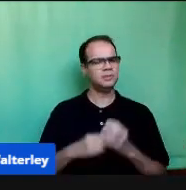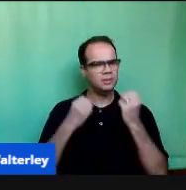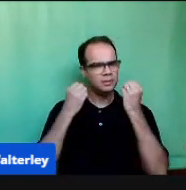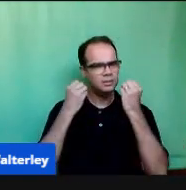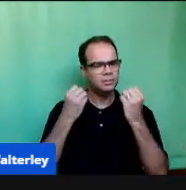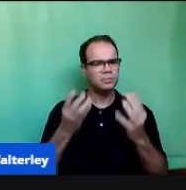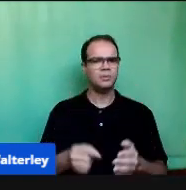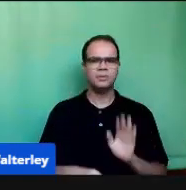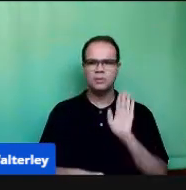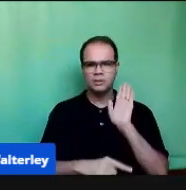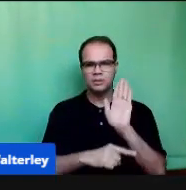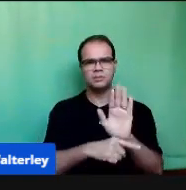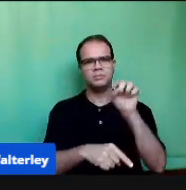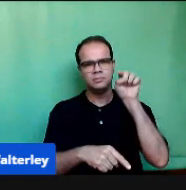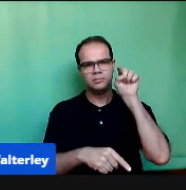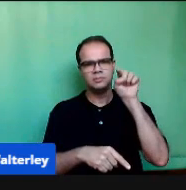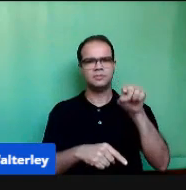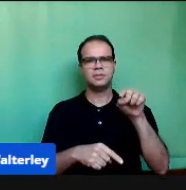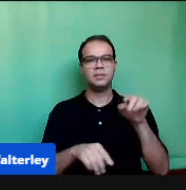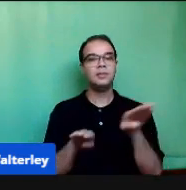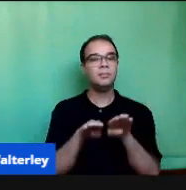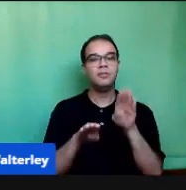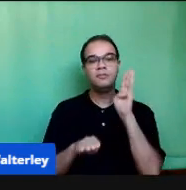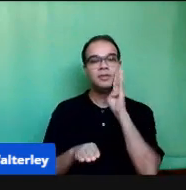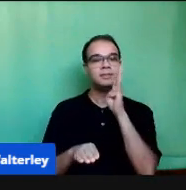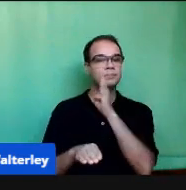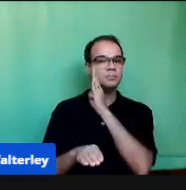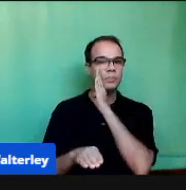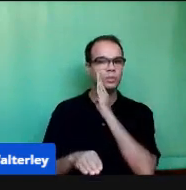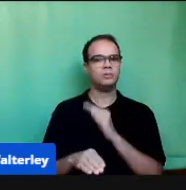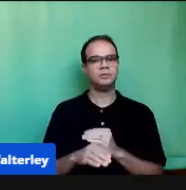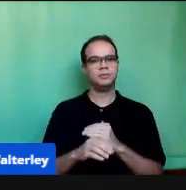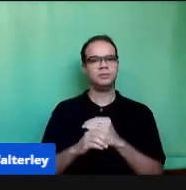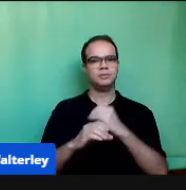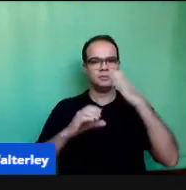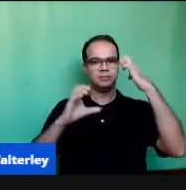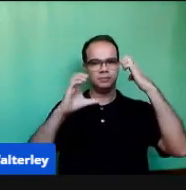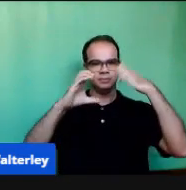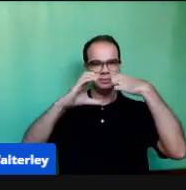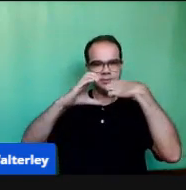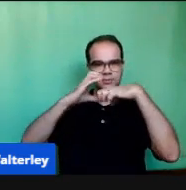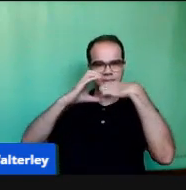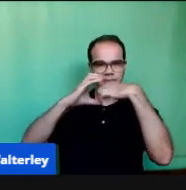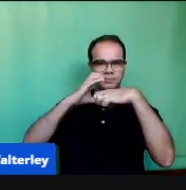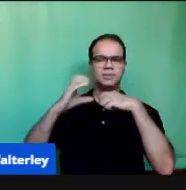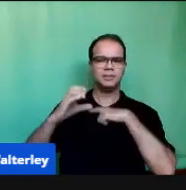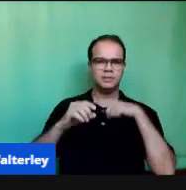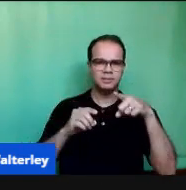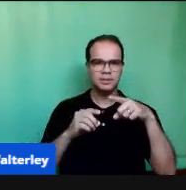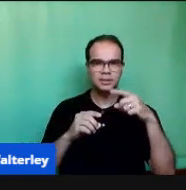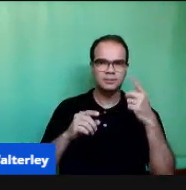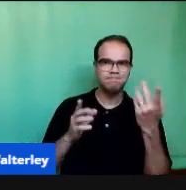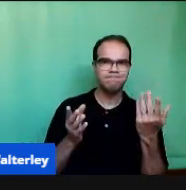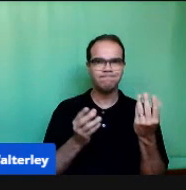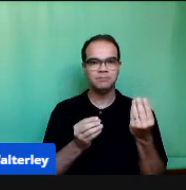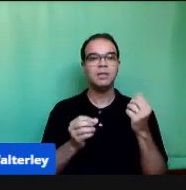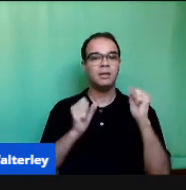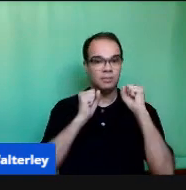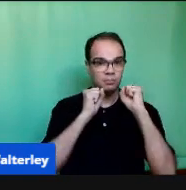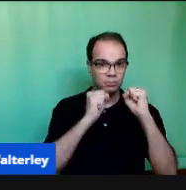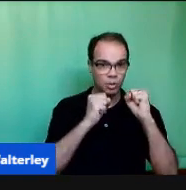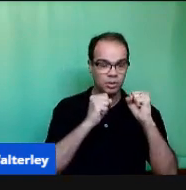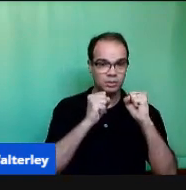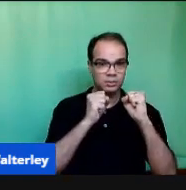o nosso Insta, o nosso Facebook, o nosso e-mail para qualquer contato que vocês precisarem. E eu, como sempre estive,